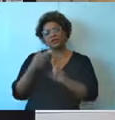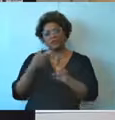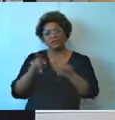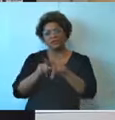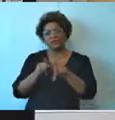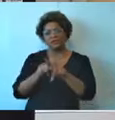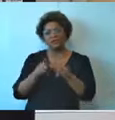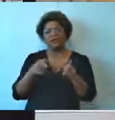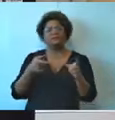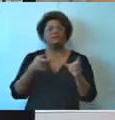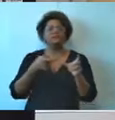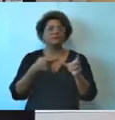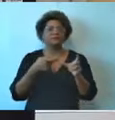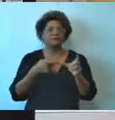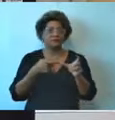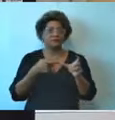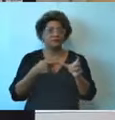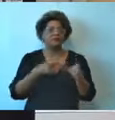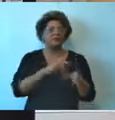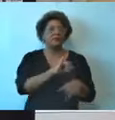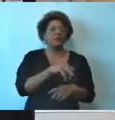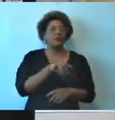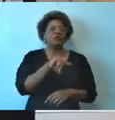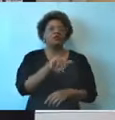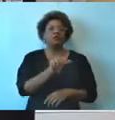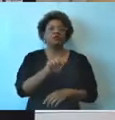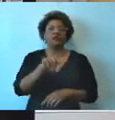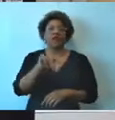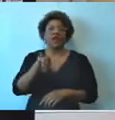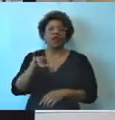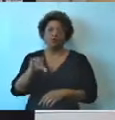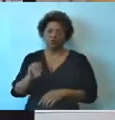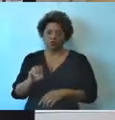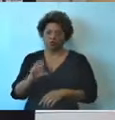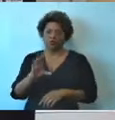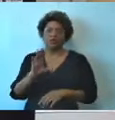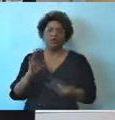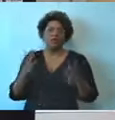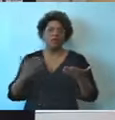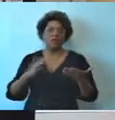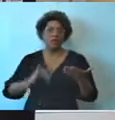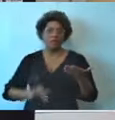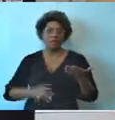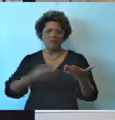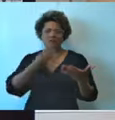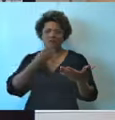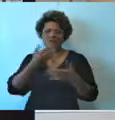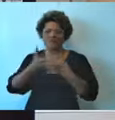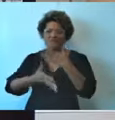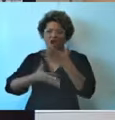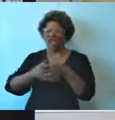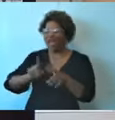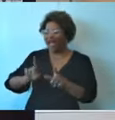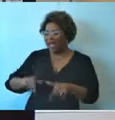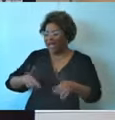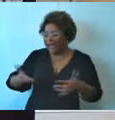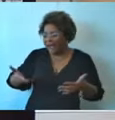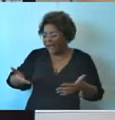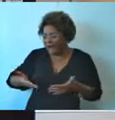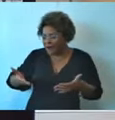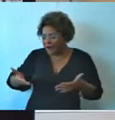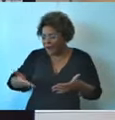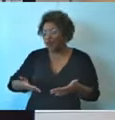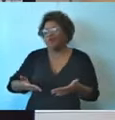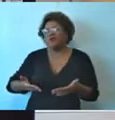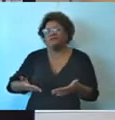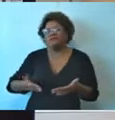nós falamos justamente, agora é a hora, Belo Horizonte tem que colocar a motofaixa, outras cidades já estão falando em implementar, o Rio de Janeiro ainda